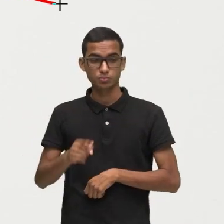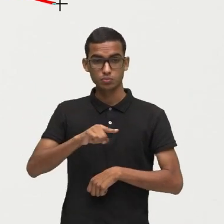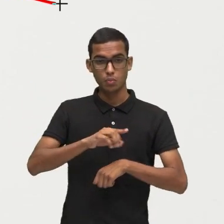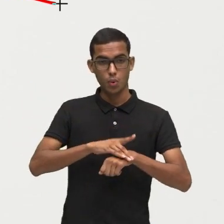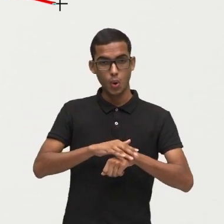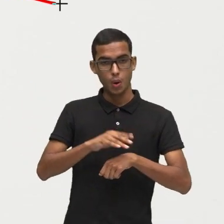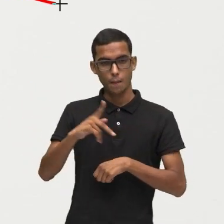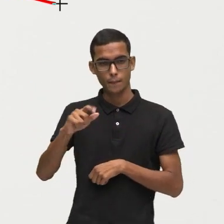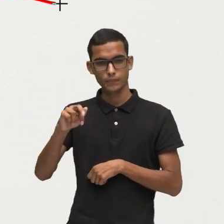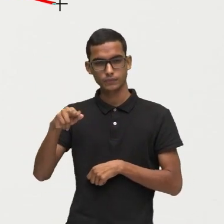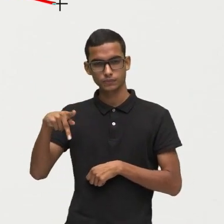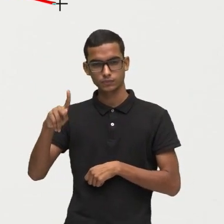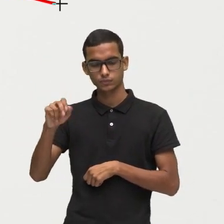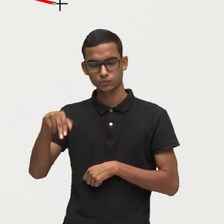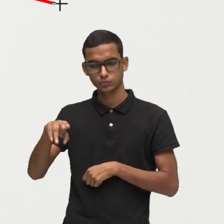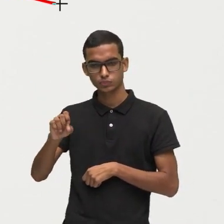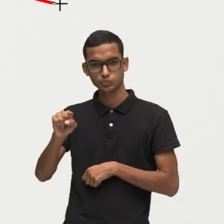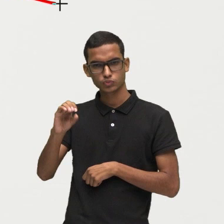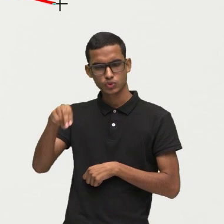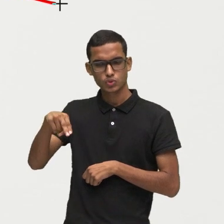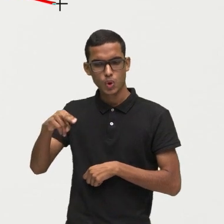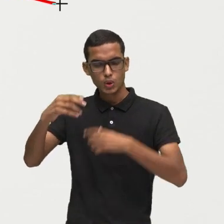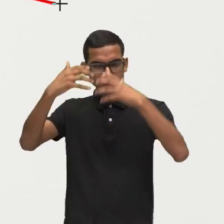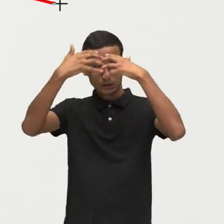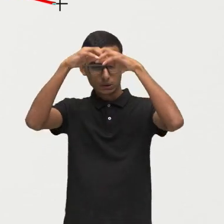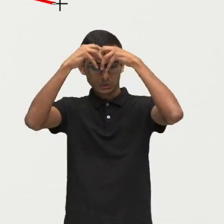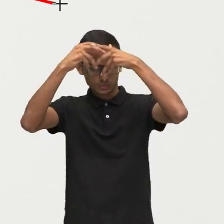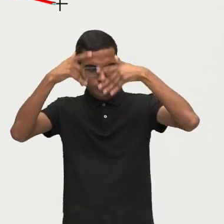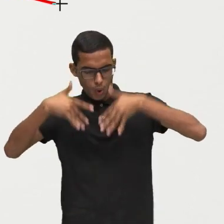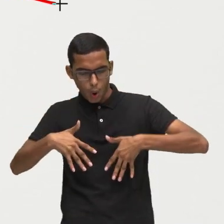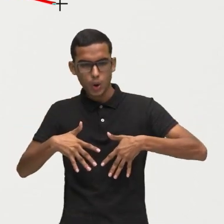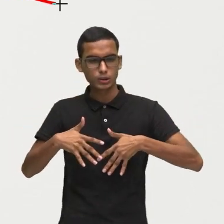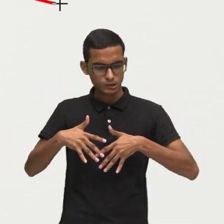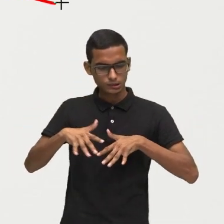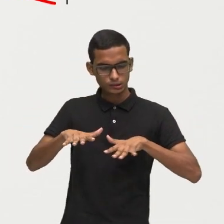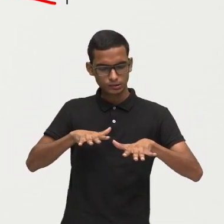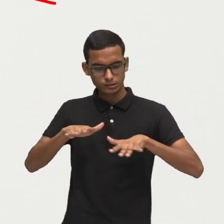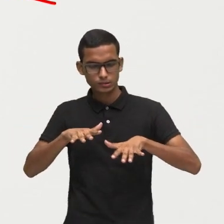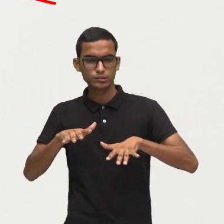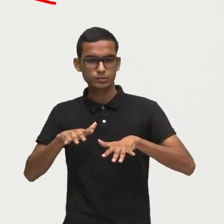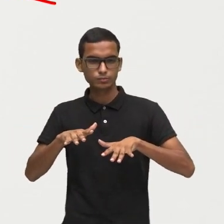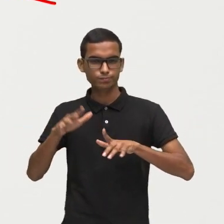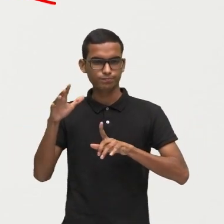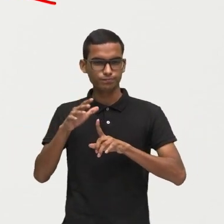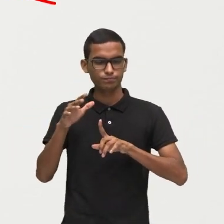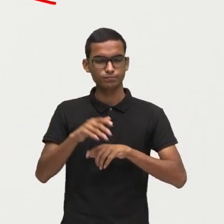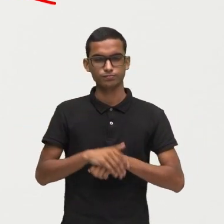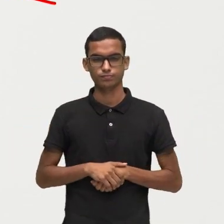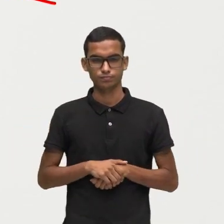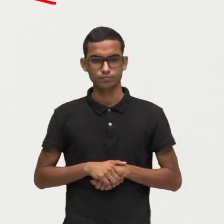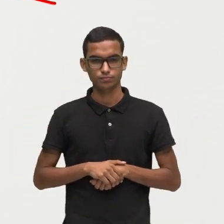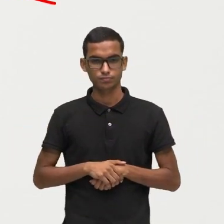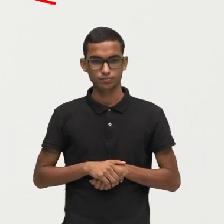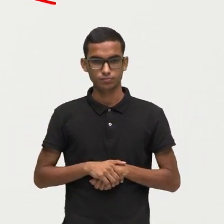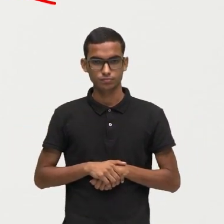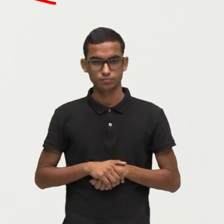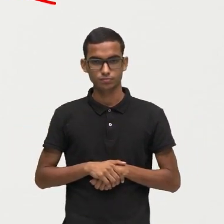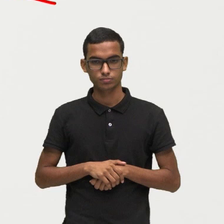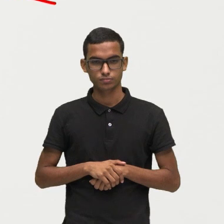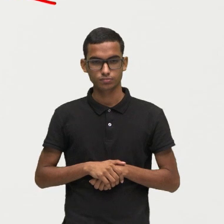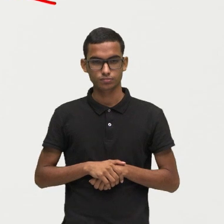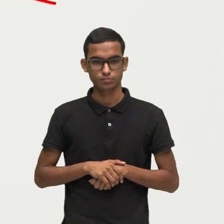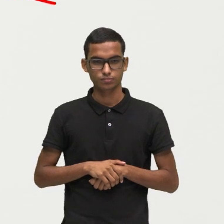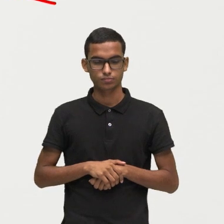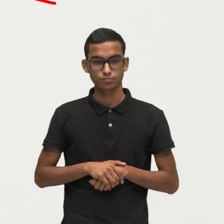nervoso que trata da parte do movimento e tudo mais, né? A síndrome de Turner é um problema